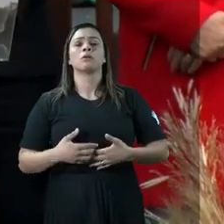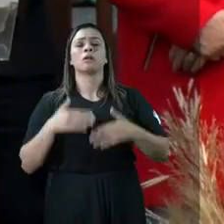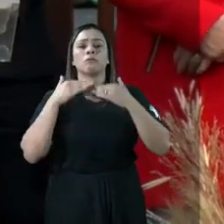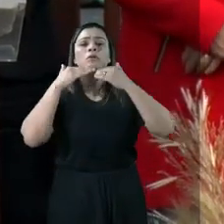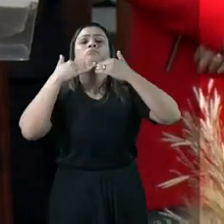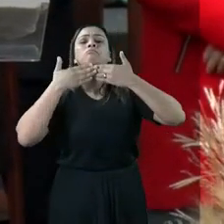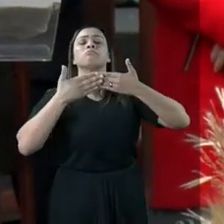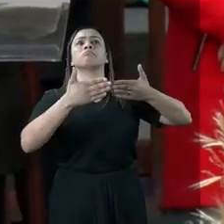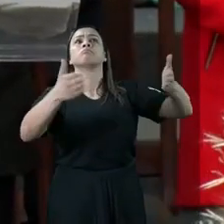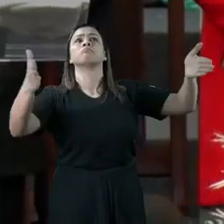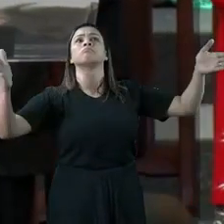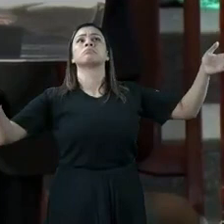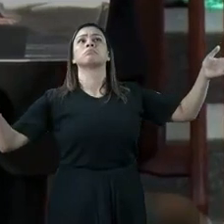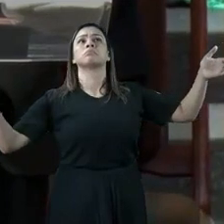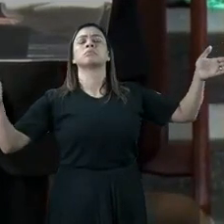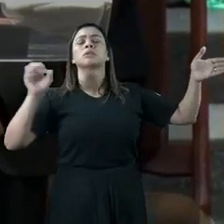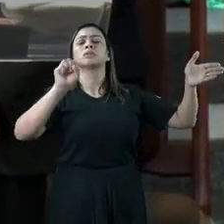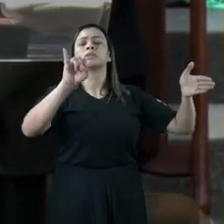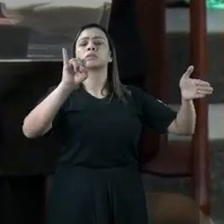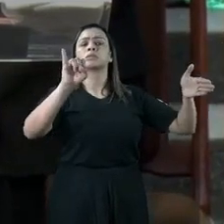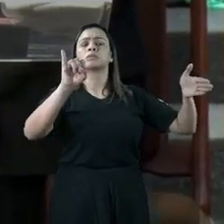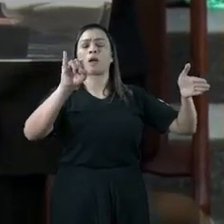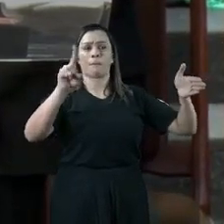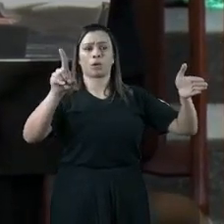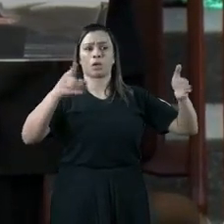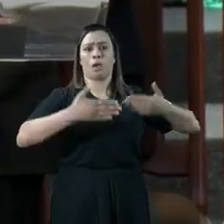Se, olhe para cá, se as portas abrem assim,